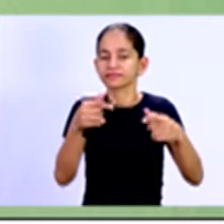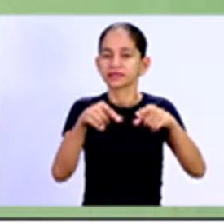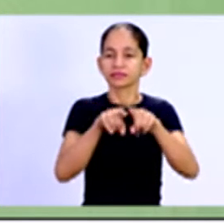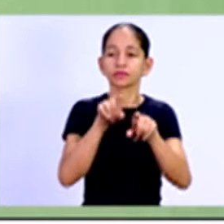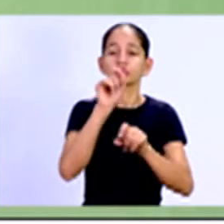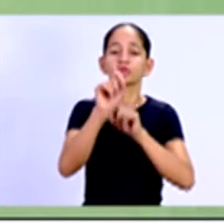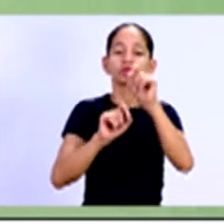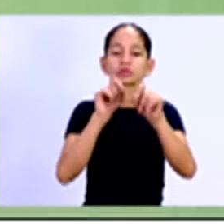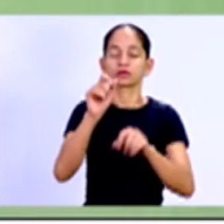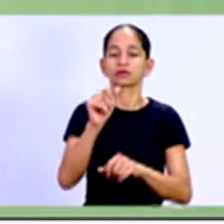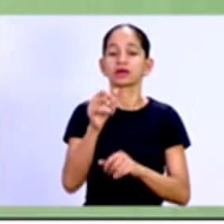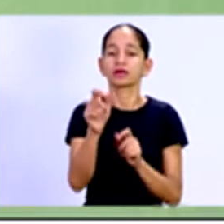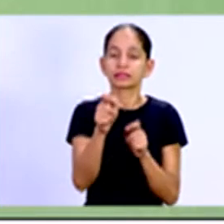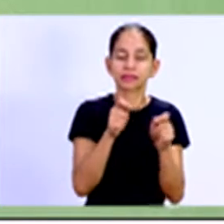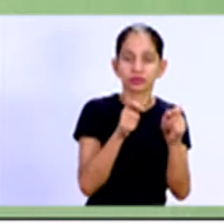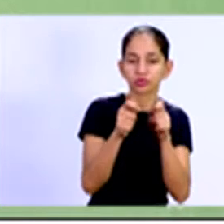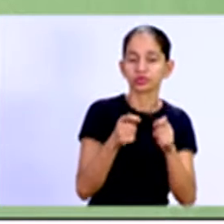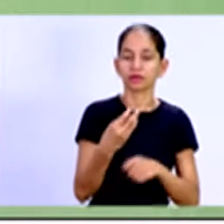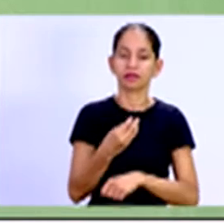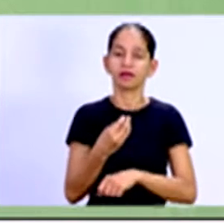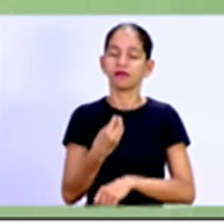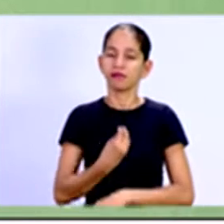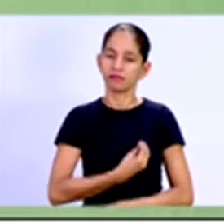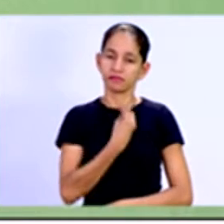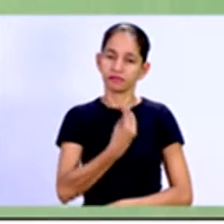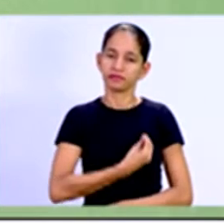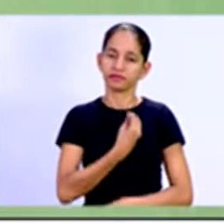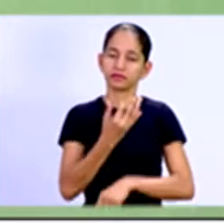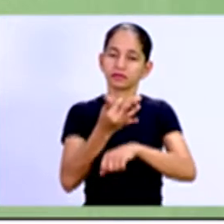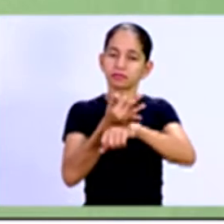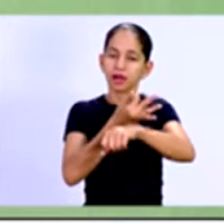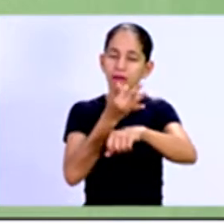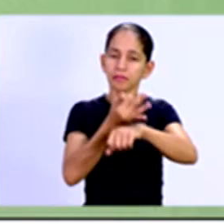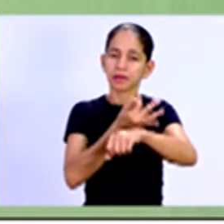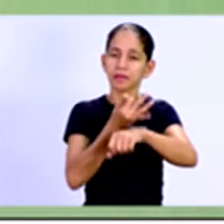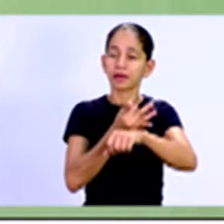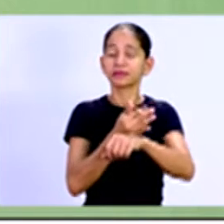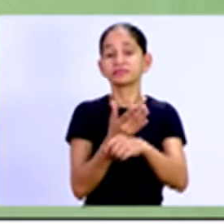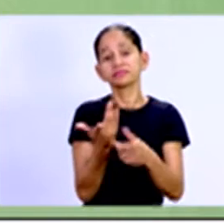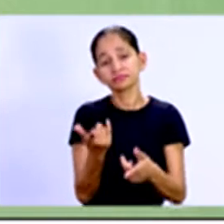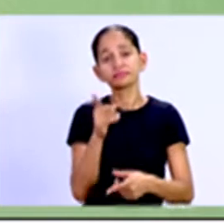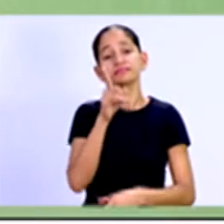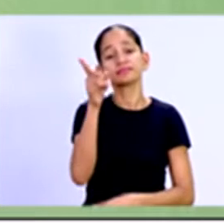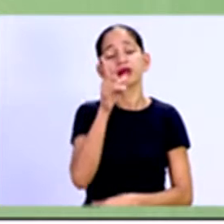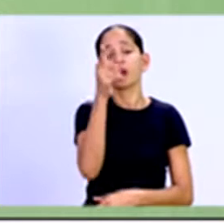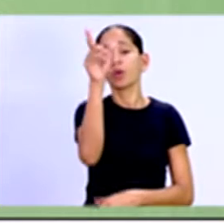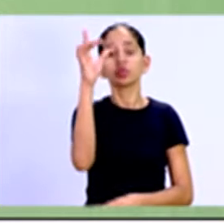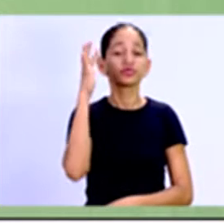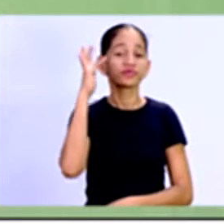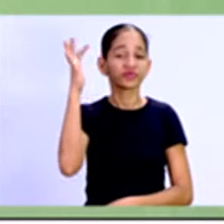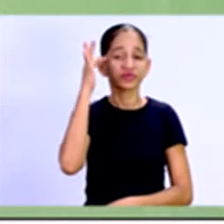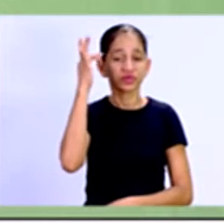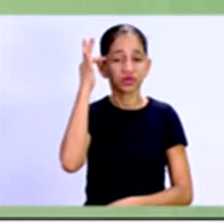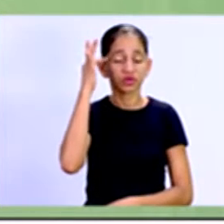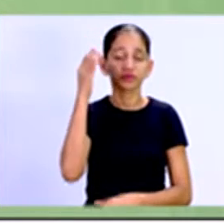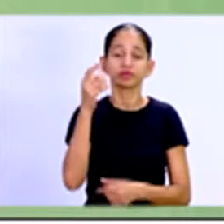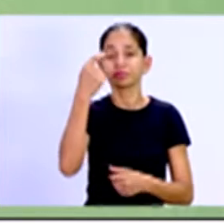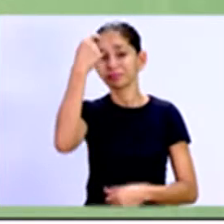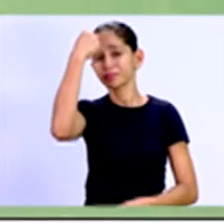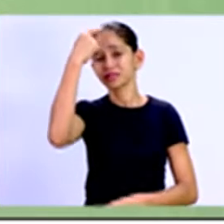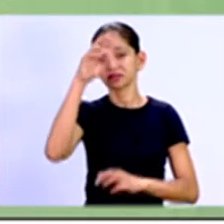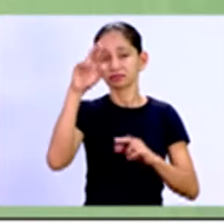para Platão é autocontrole, mas que depois em Aristóteles nós vamos chamar de meio termo, né? E assim, o homem